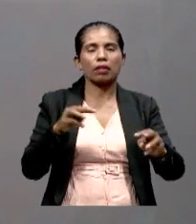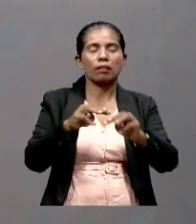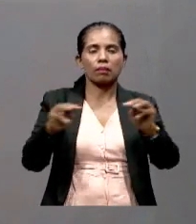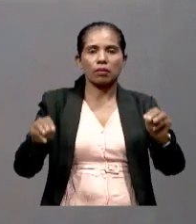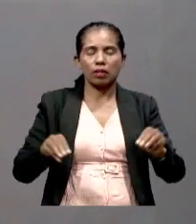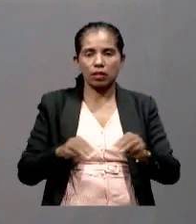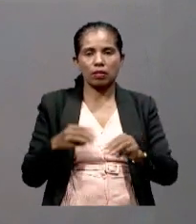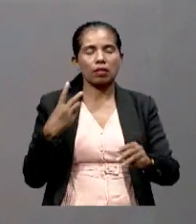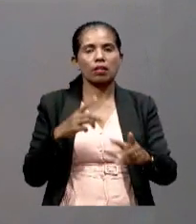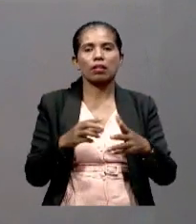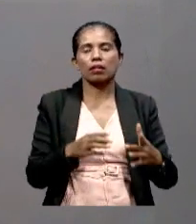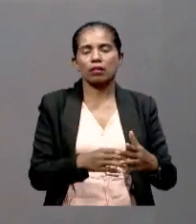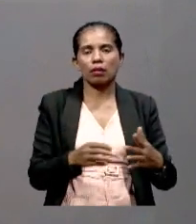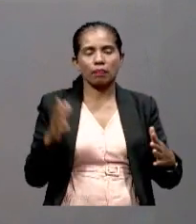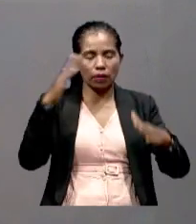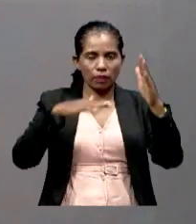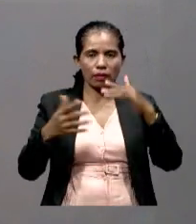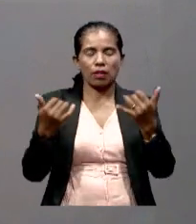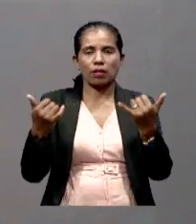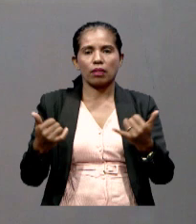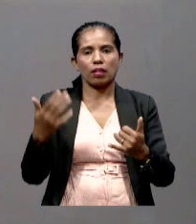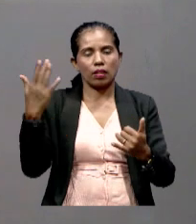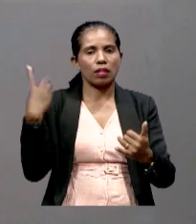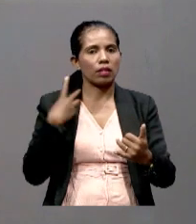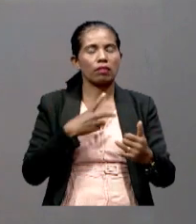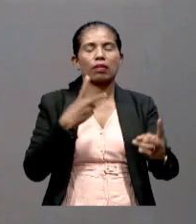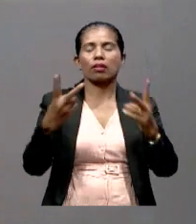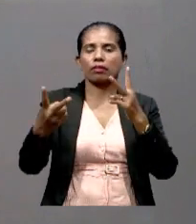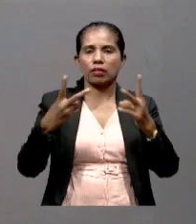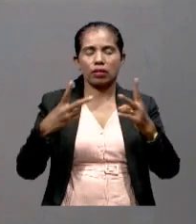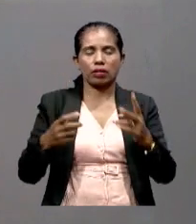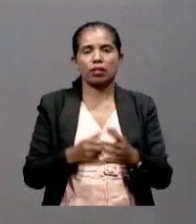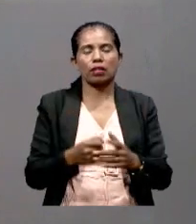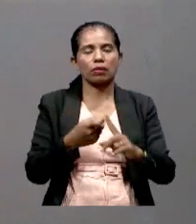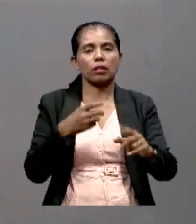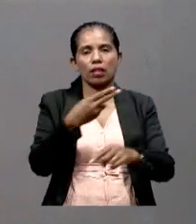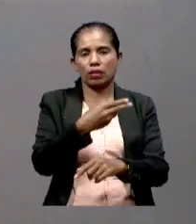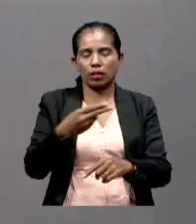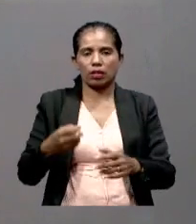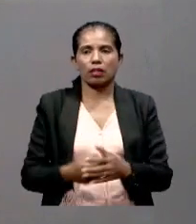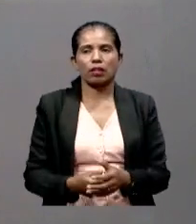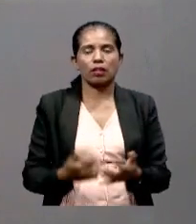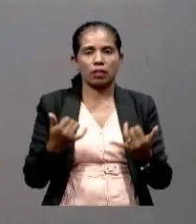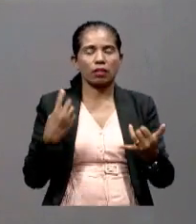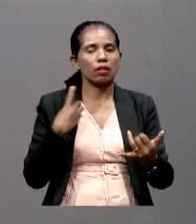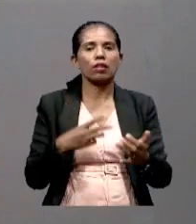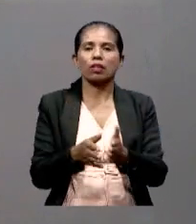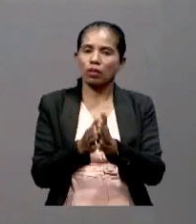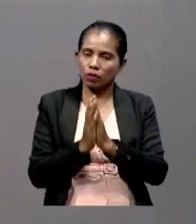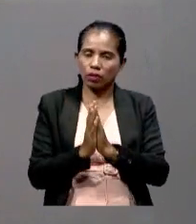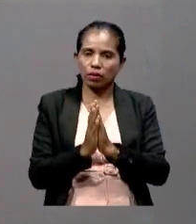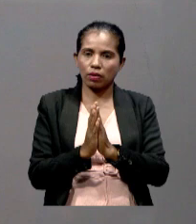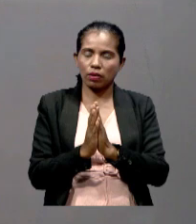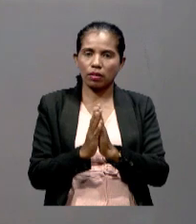haleri, ili o problema Ida agora, ita itara clara, ita ba visita fal província ida us Indonesia nya ida ne quando ita